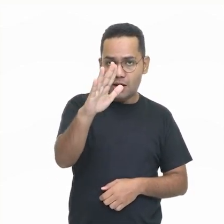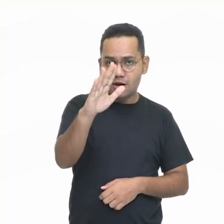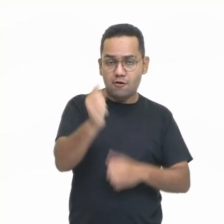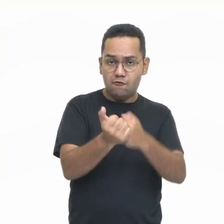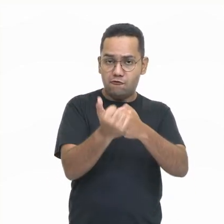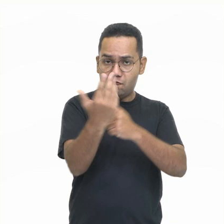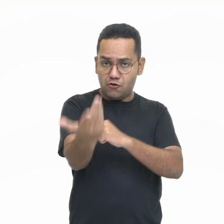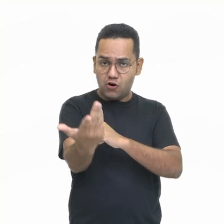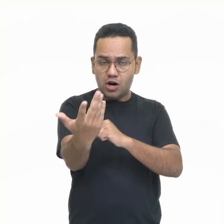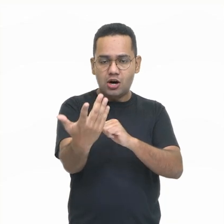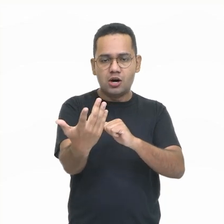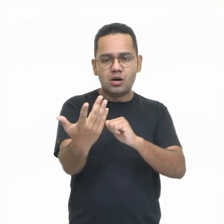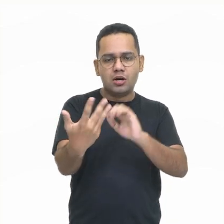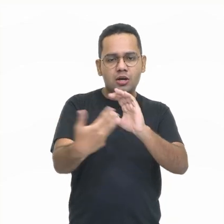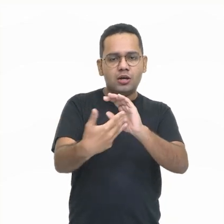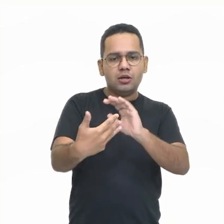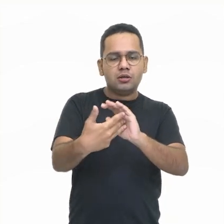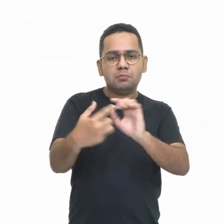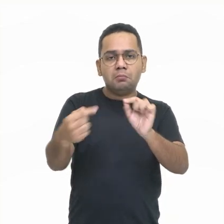da célula,